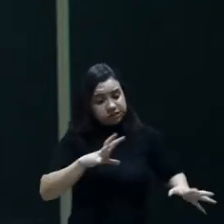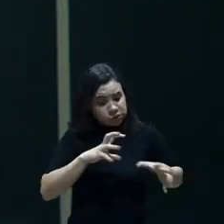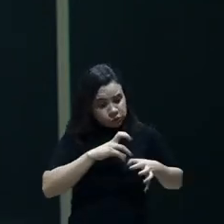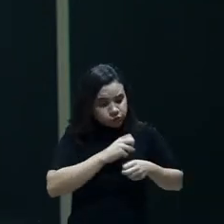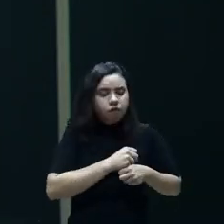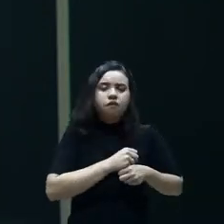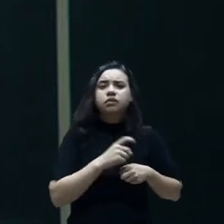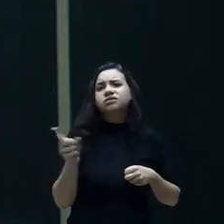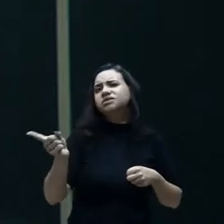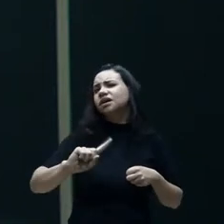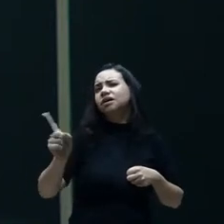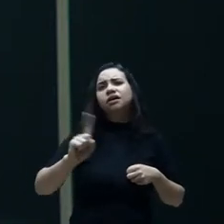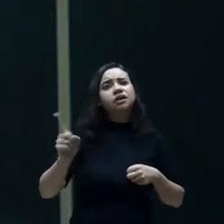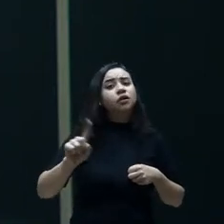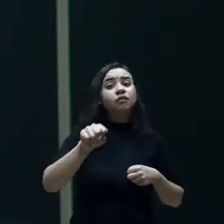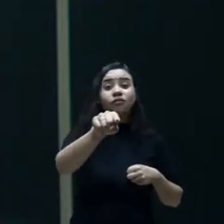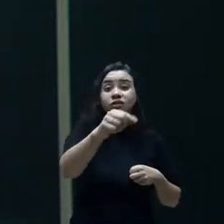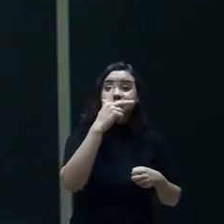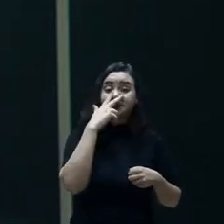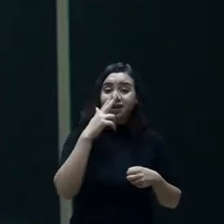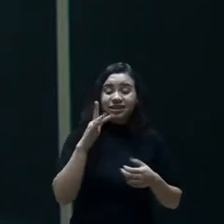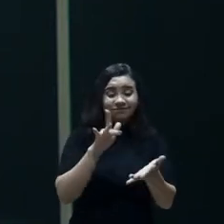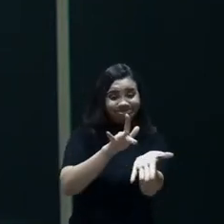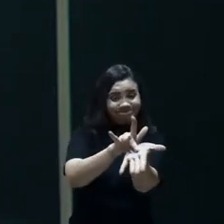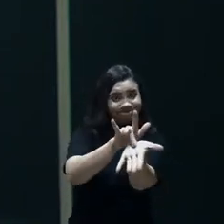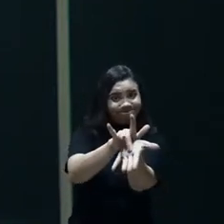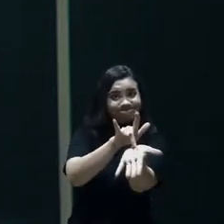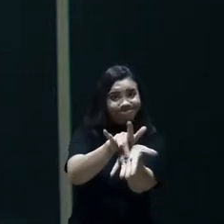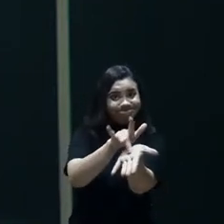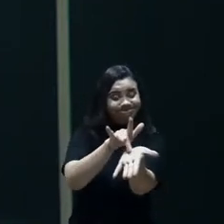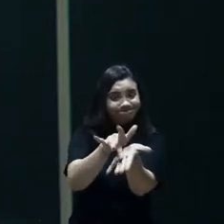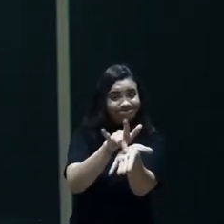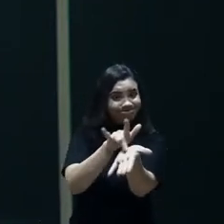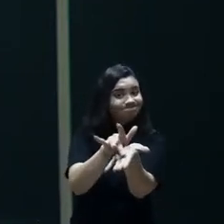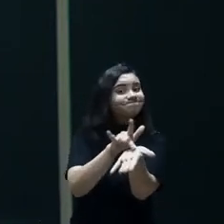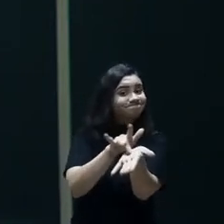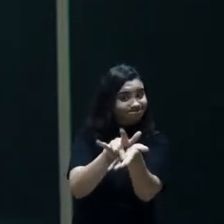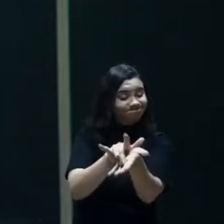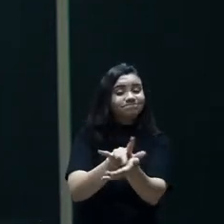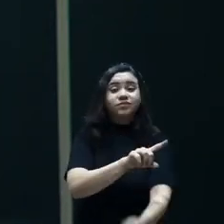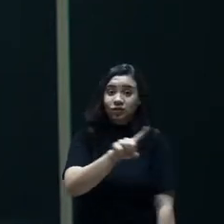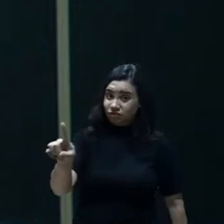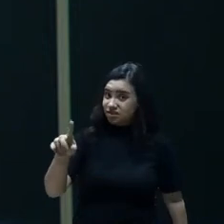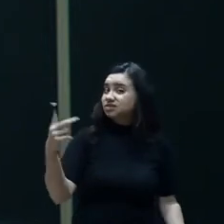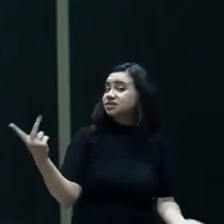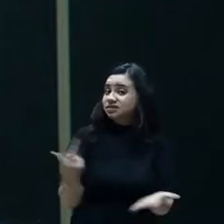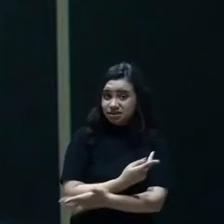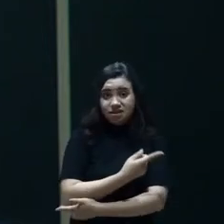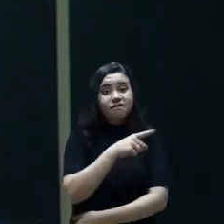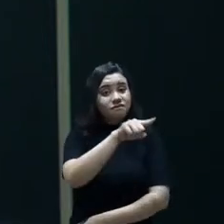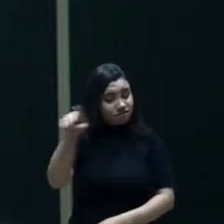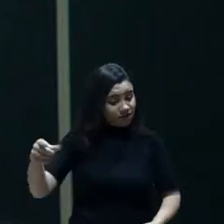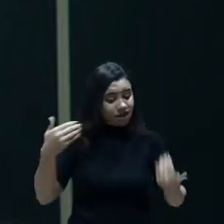Não deixa. Você está se enganando, achando que está adorando a Deus desse jeito. Não está. Você precisa ser